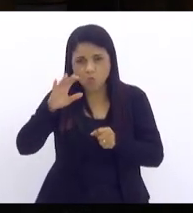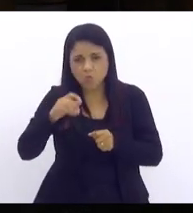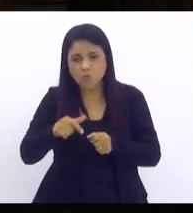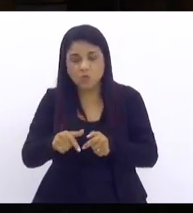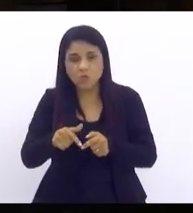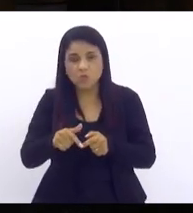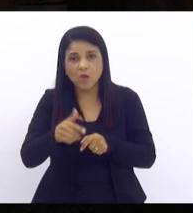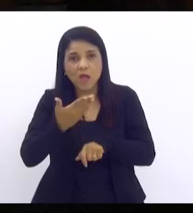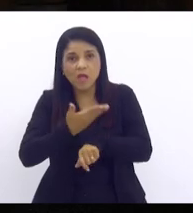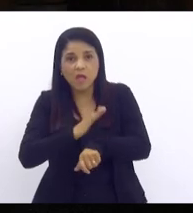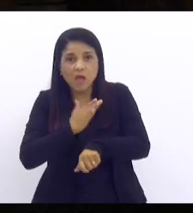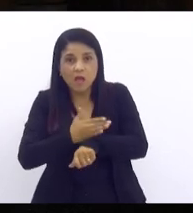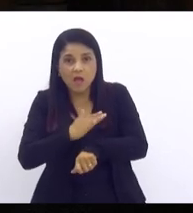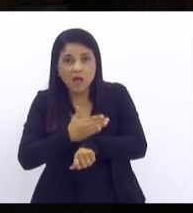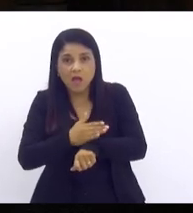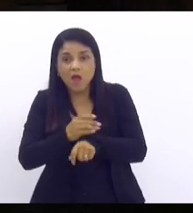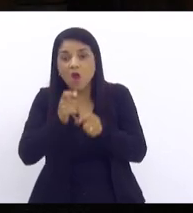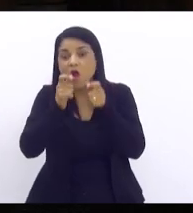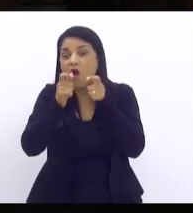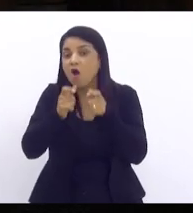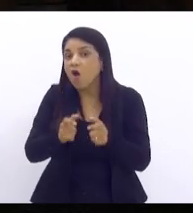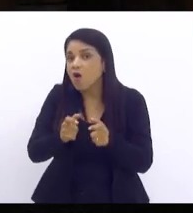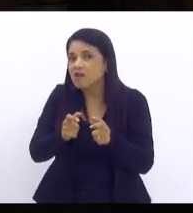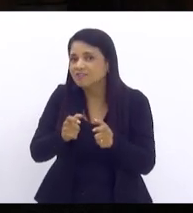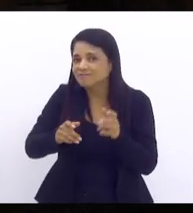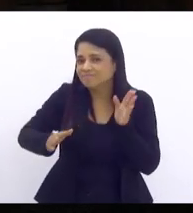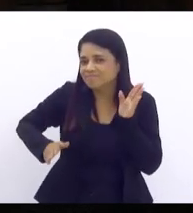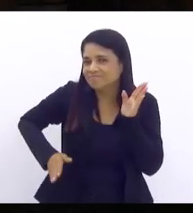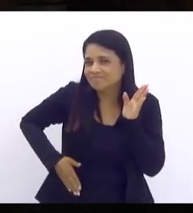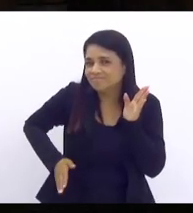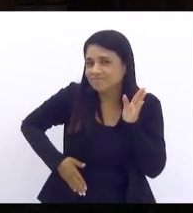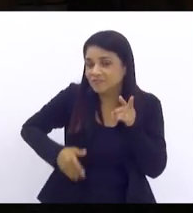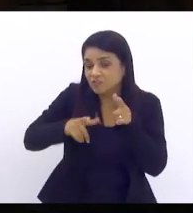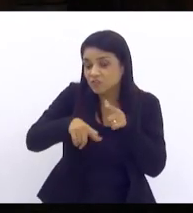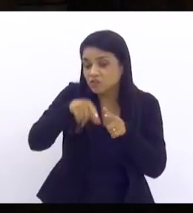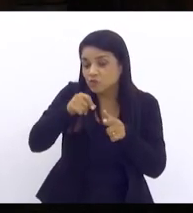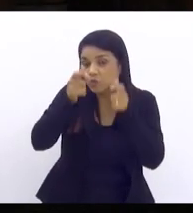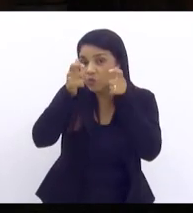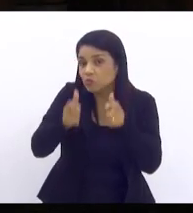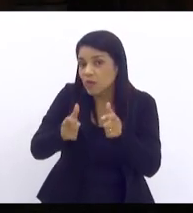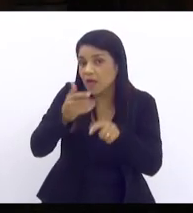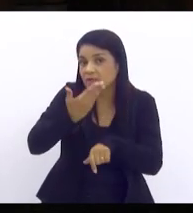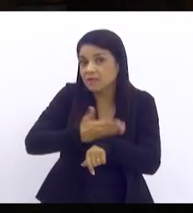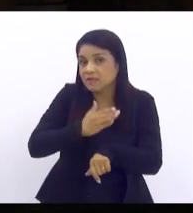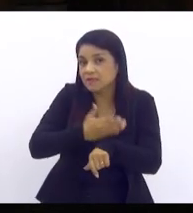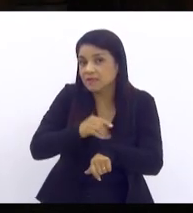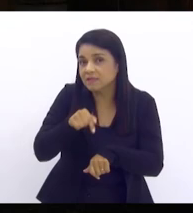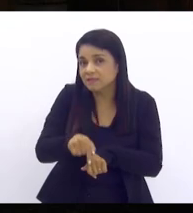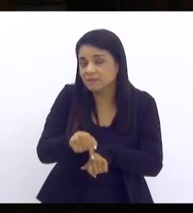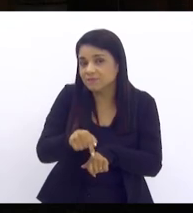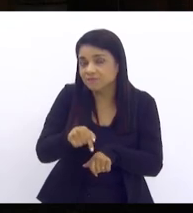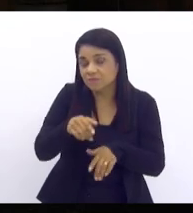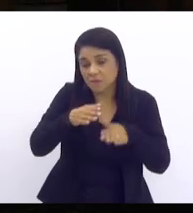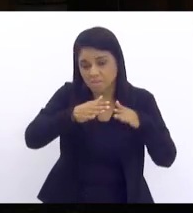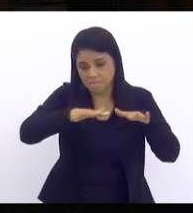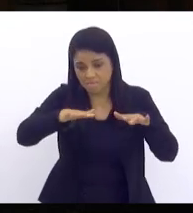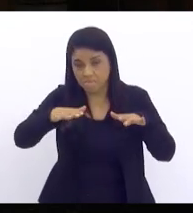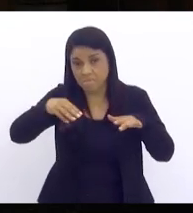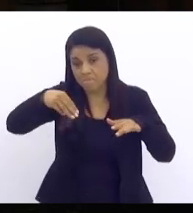Agora, aonde esses traficantes escolheram para poder treinar? Ali na Maré,